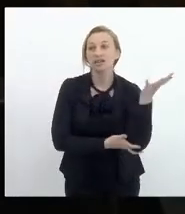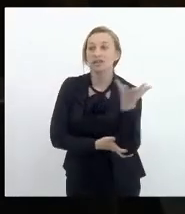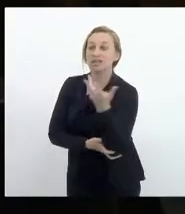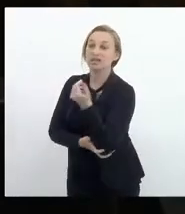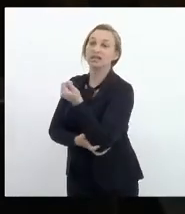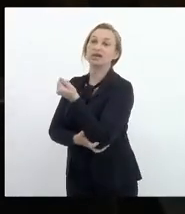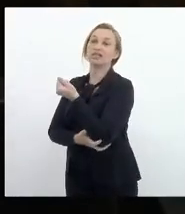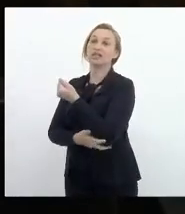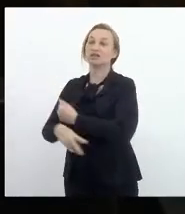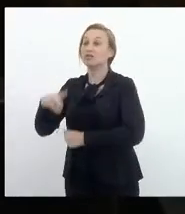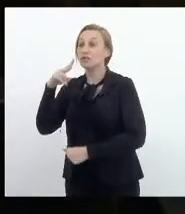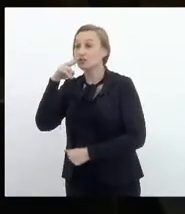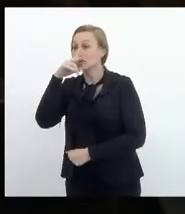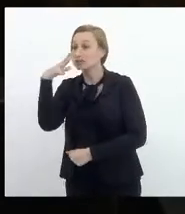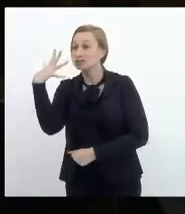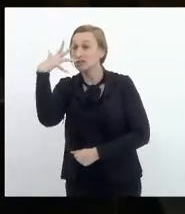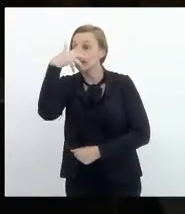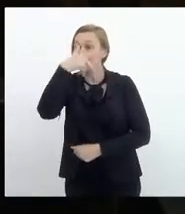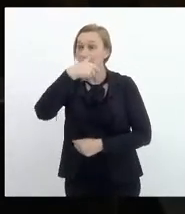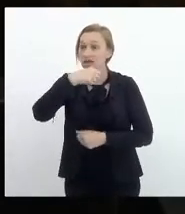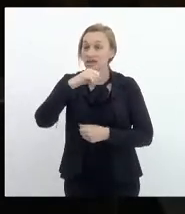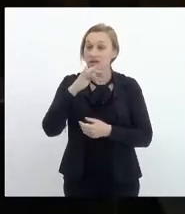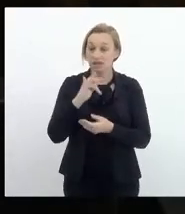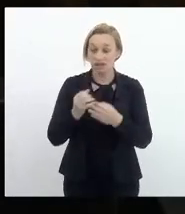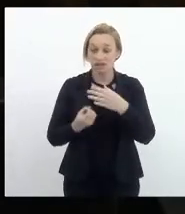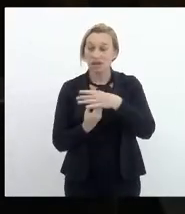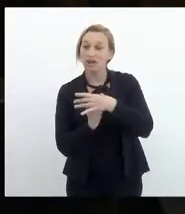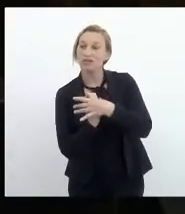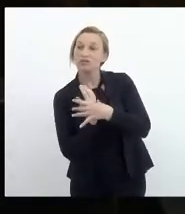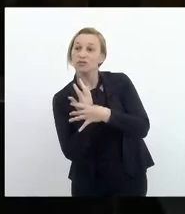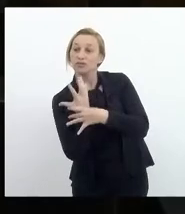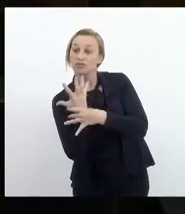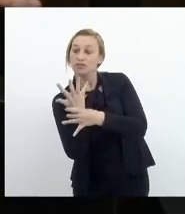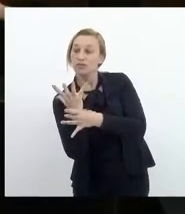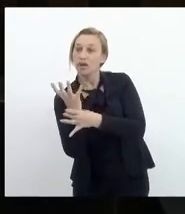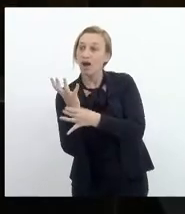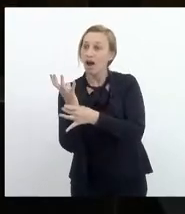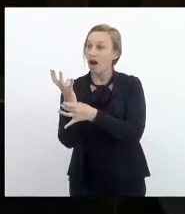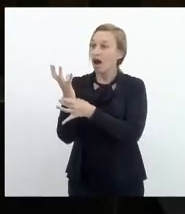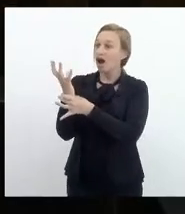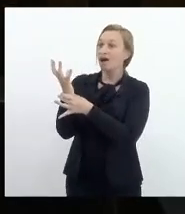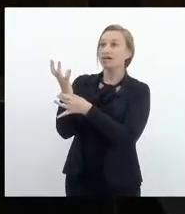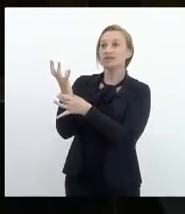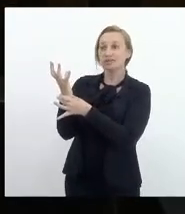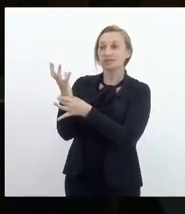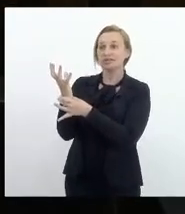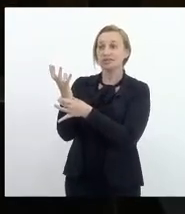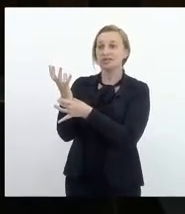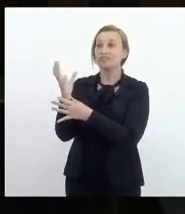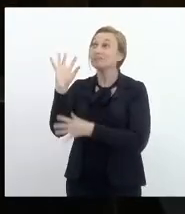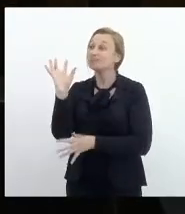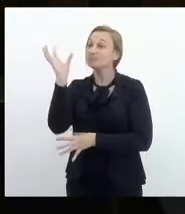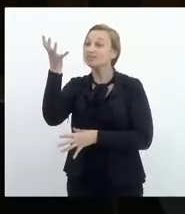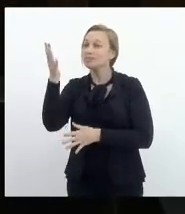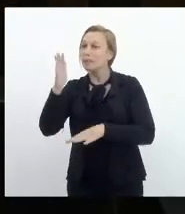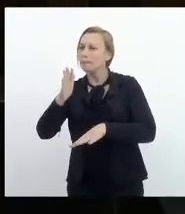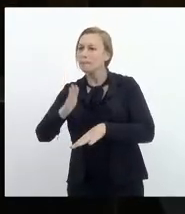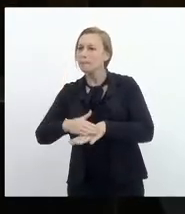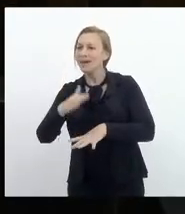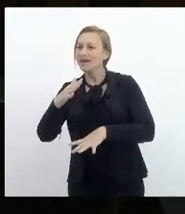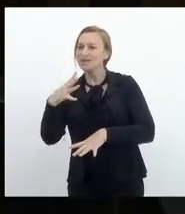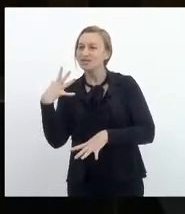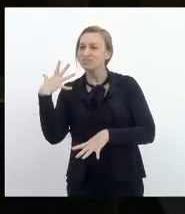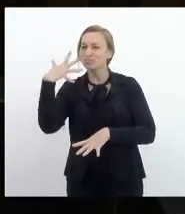a sua intensidade se abrindo em flores e para comemorar um clima mais temperado